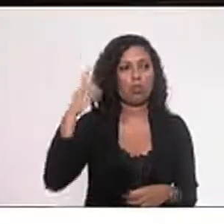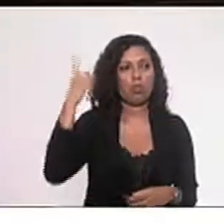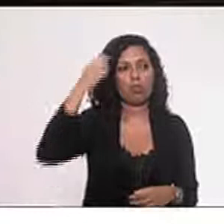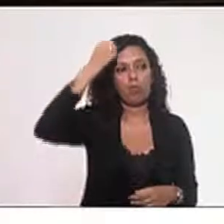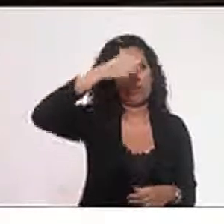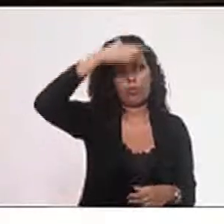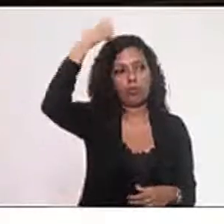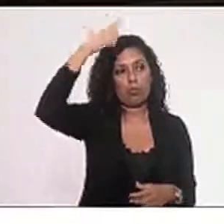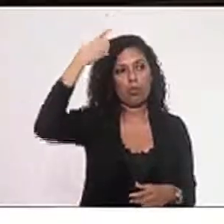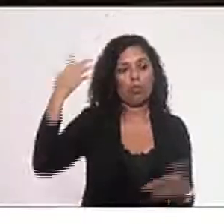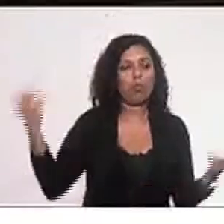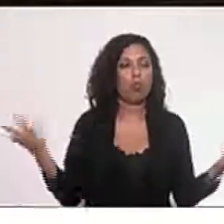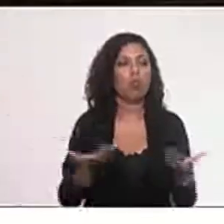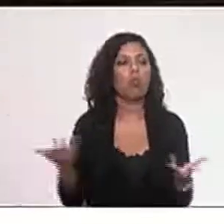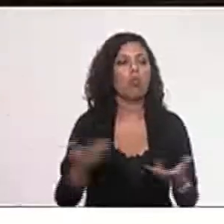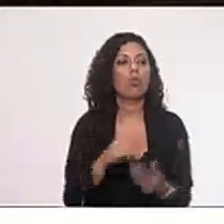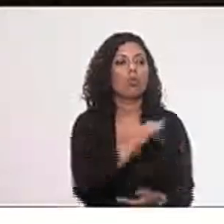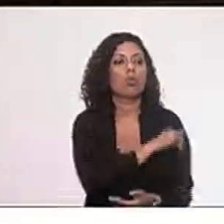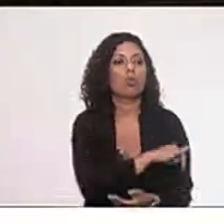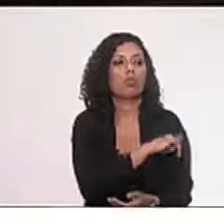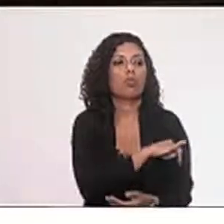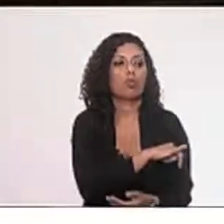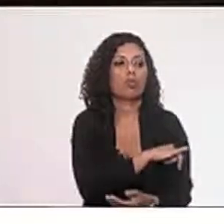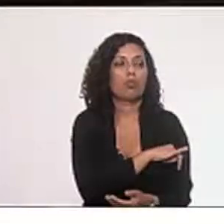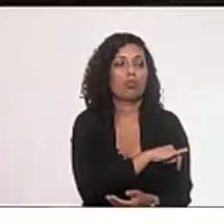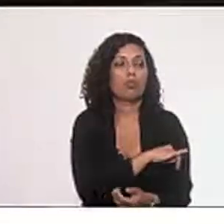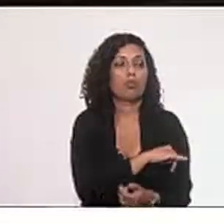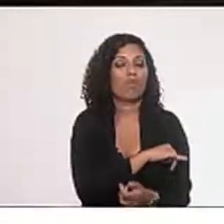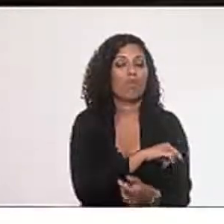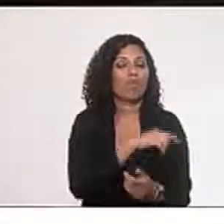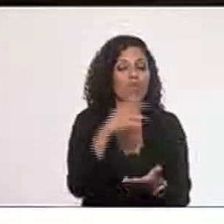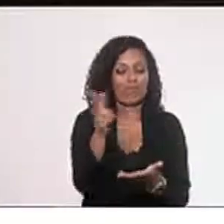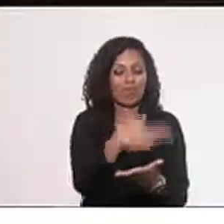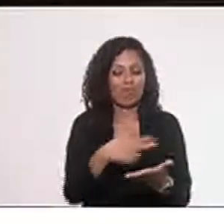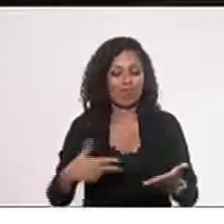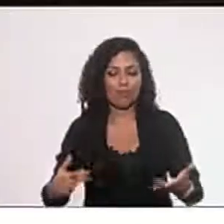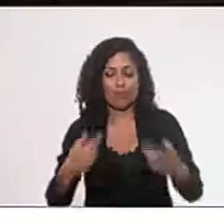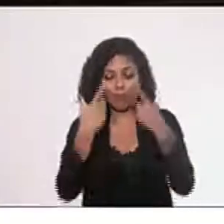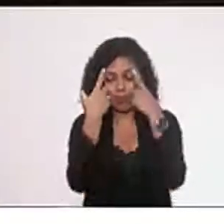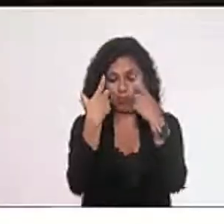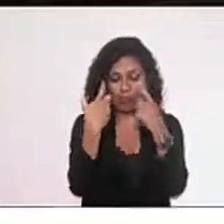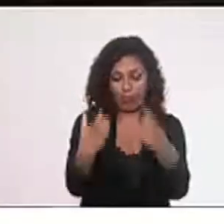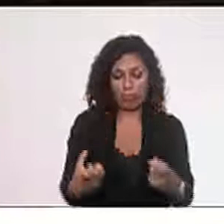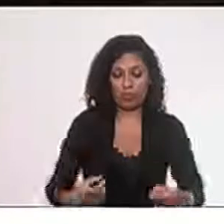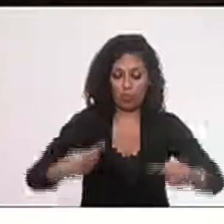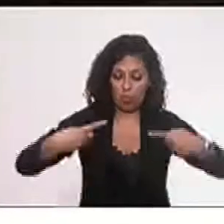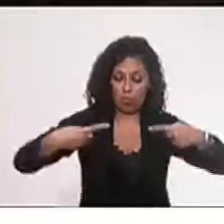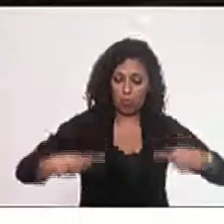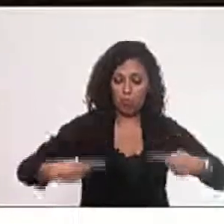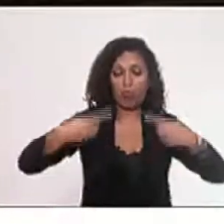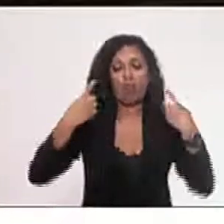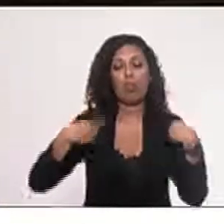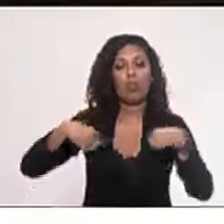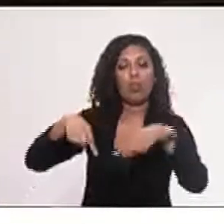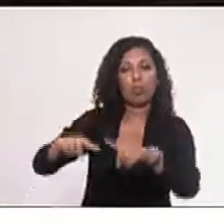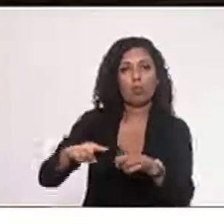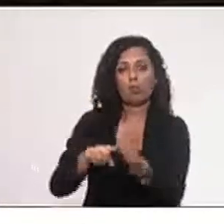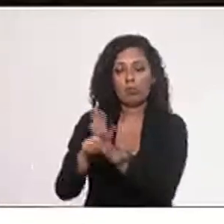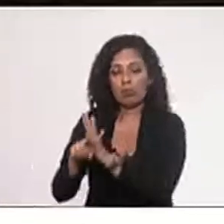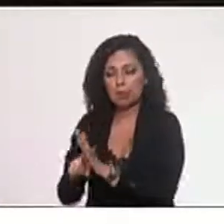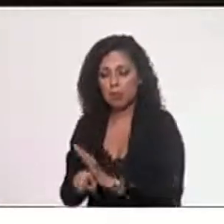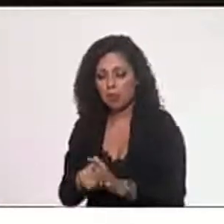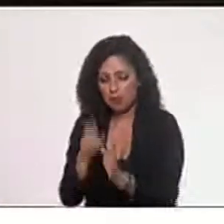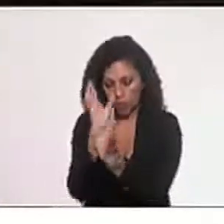o rio de janeiro nesse quadro dramático nessa violência ofensiva contra a ciência pesquisa no brasil